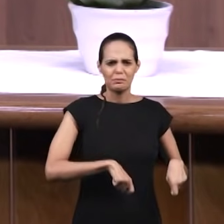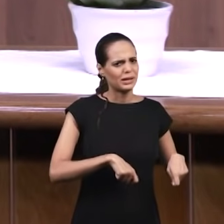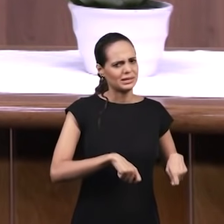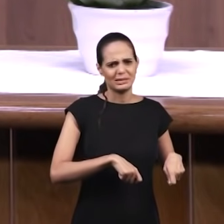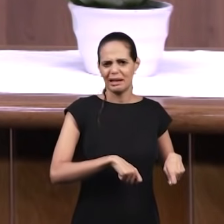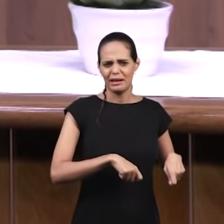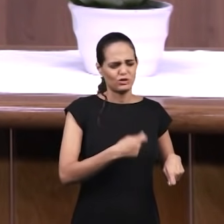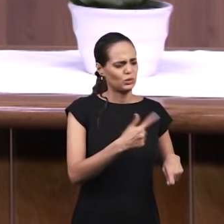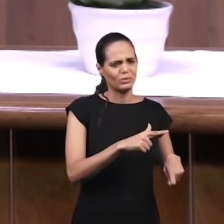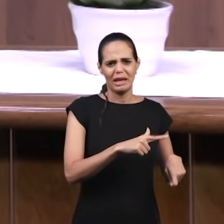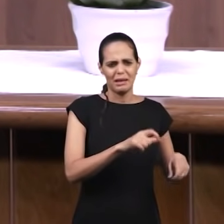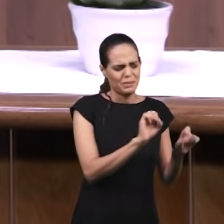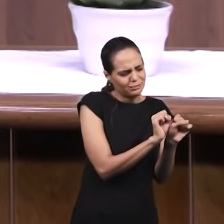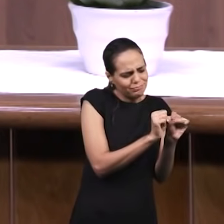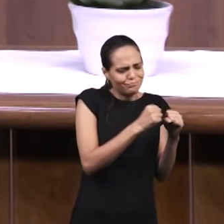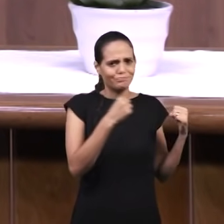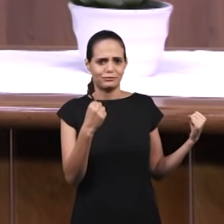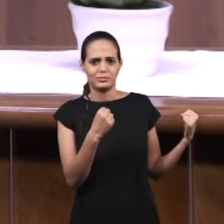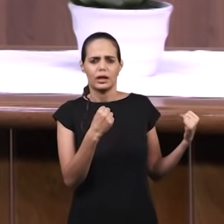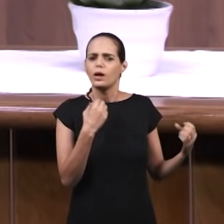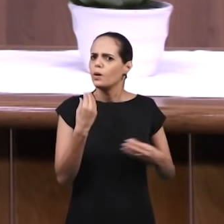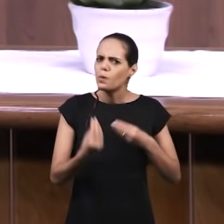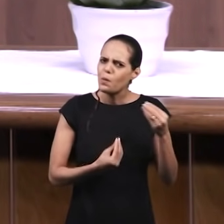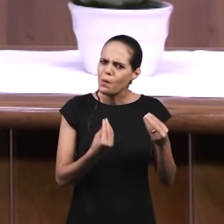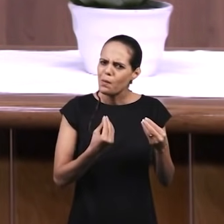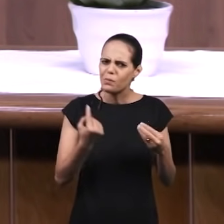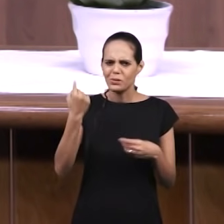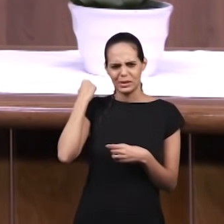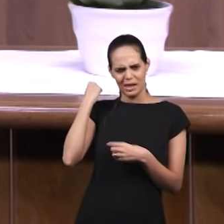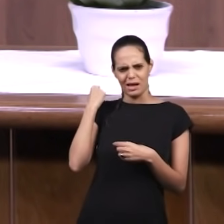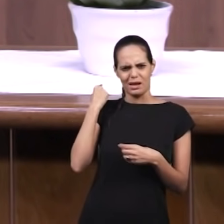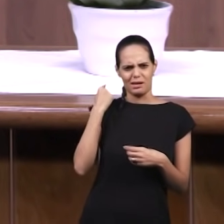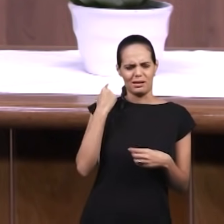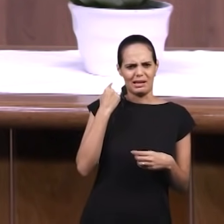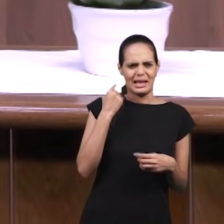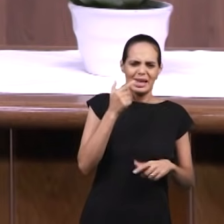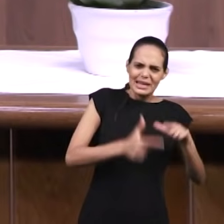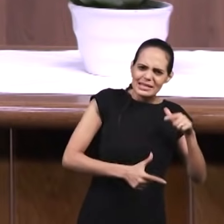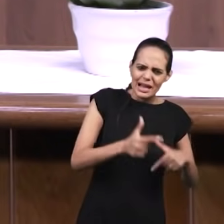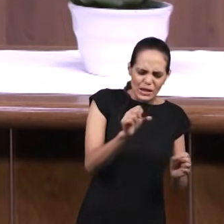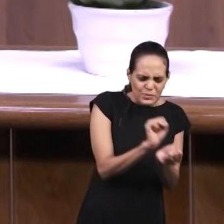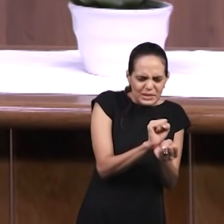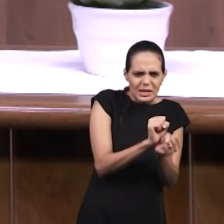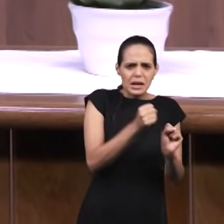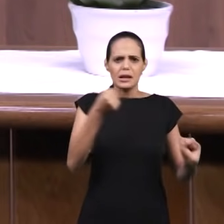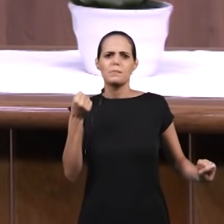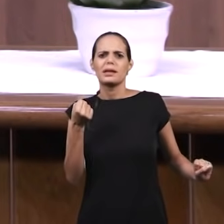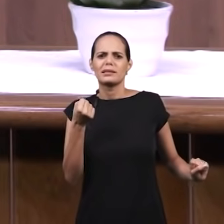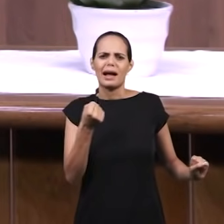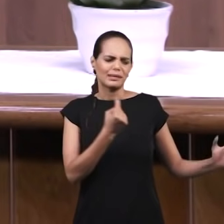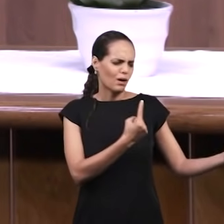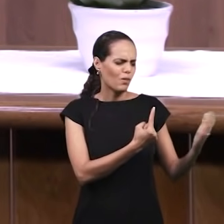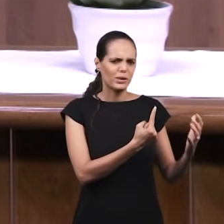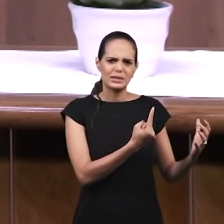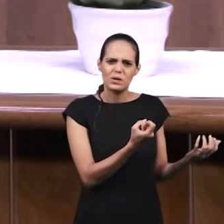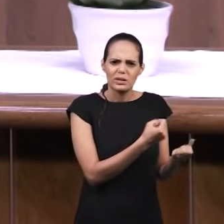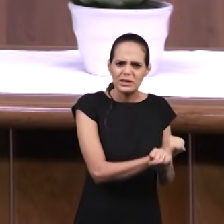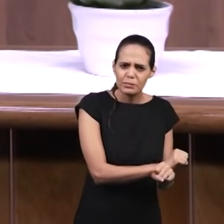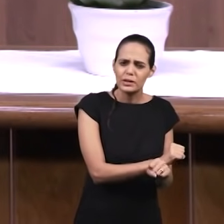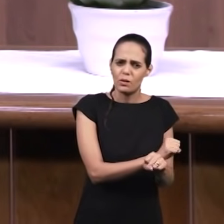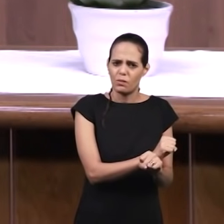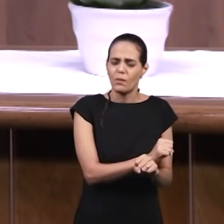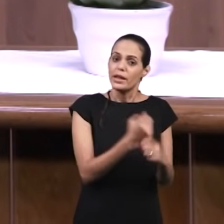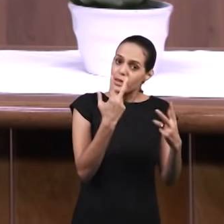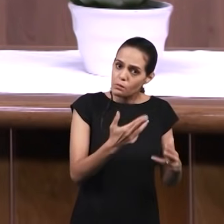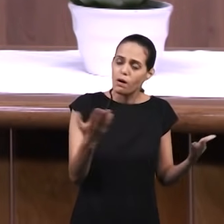libertar. Como Israel poderia se libertar daquela opressão, daquela escravidão? Era impossível. O homem também, ele